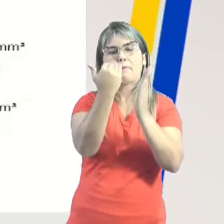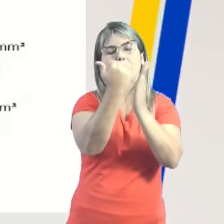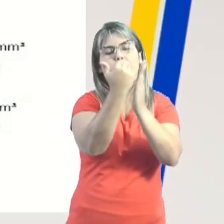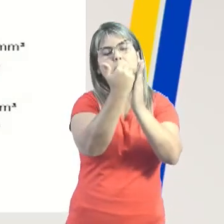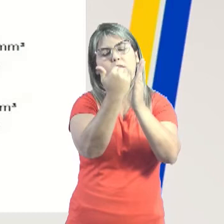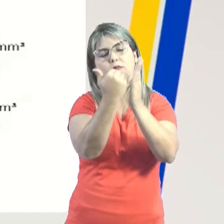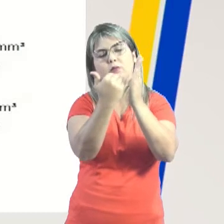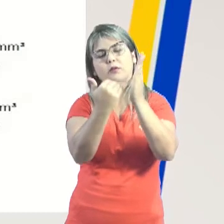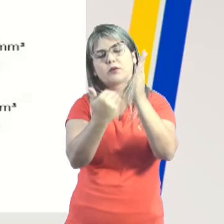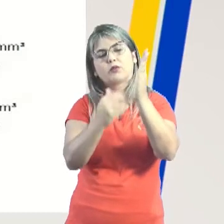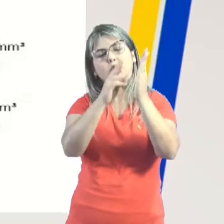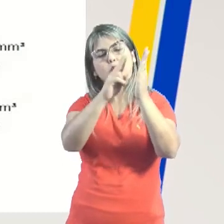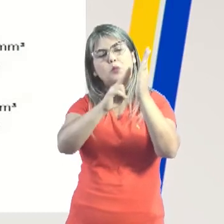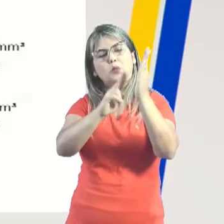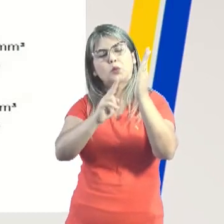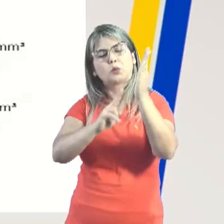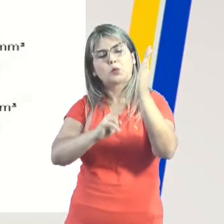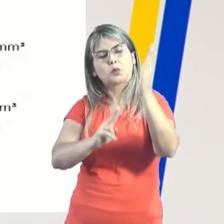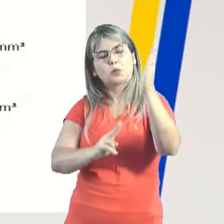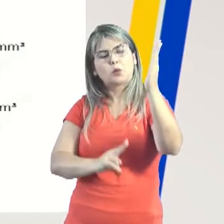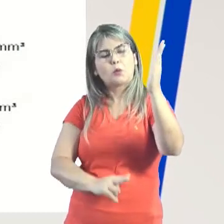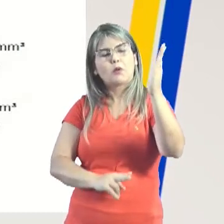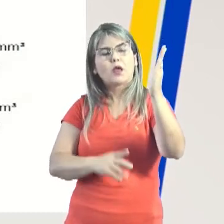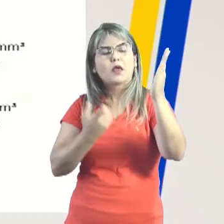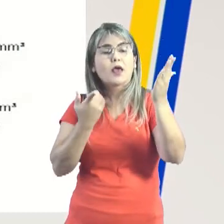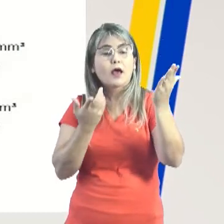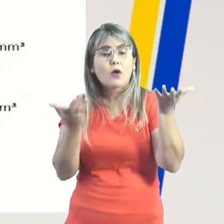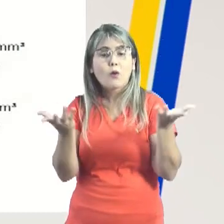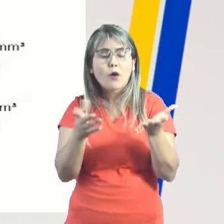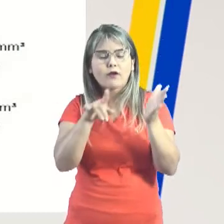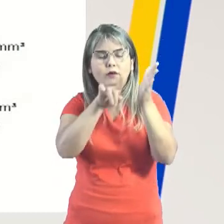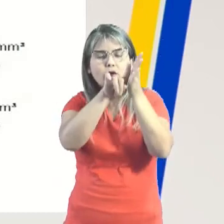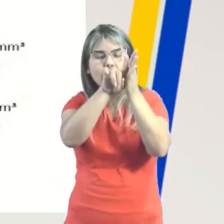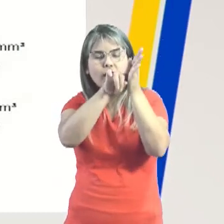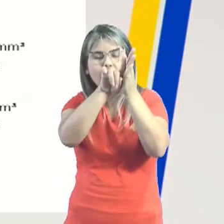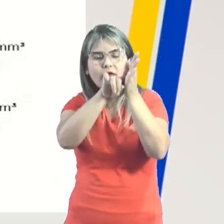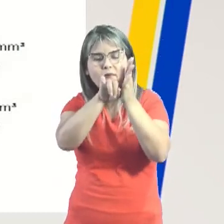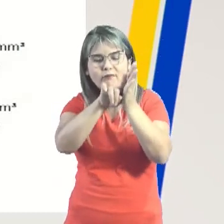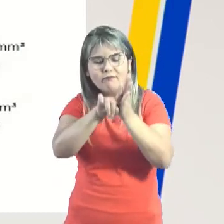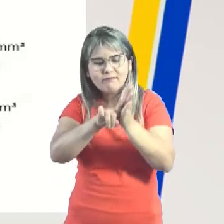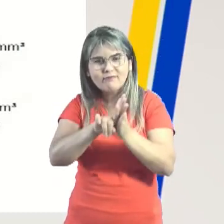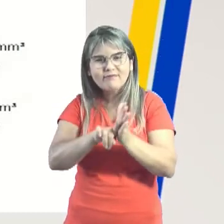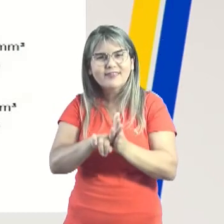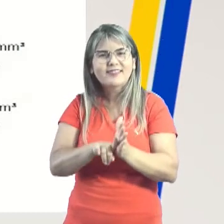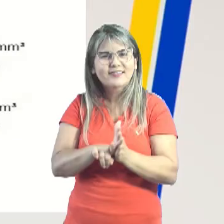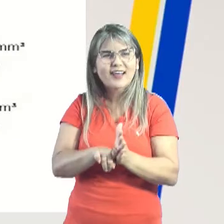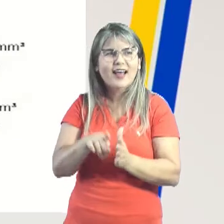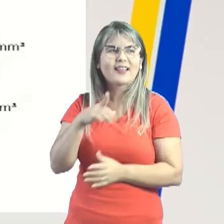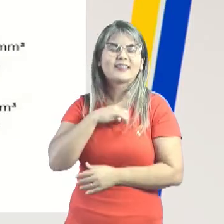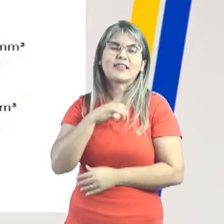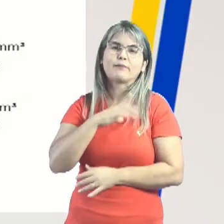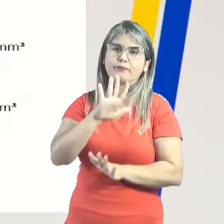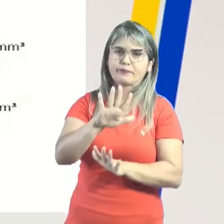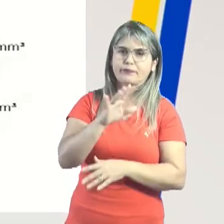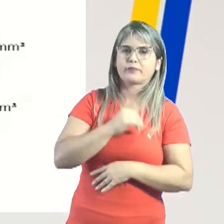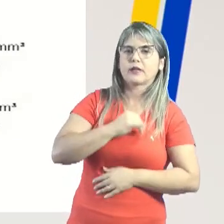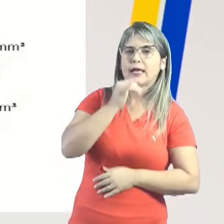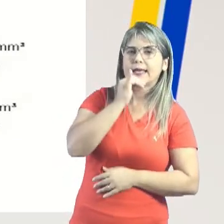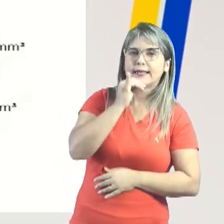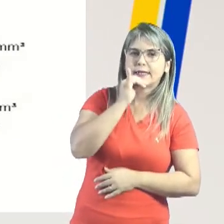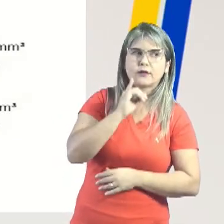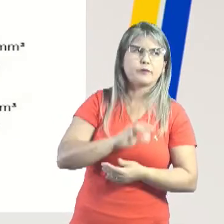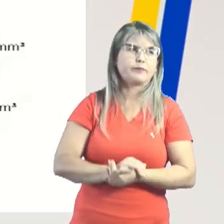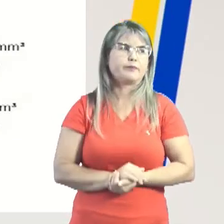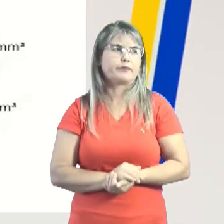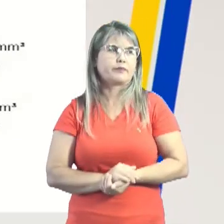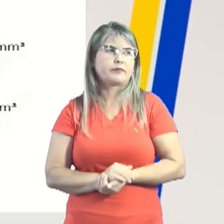hemoglobina, hematócrito, perdoe. E aqui você vê os valores de normalidade. Por exemplo, eritrócitos. Essa imagem não está